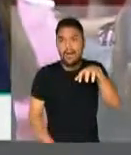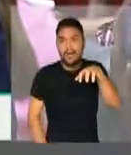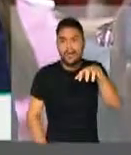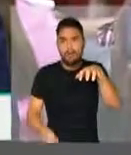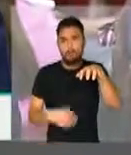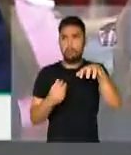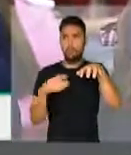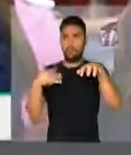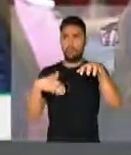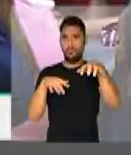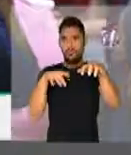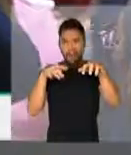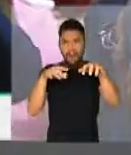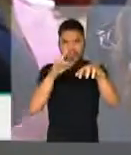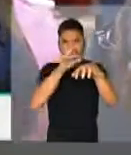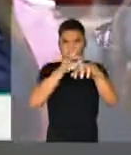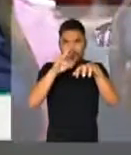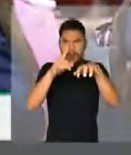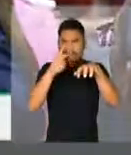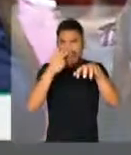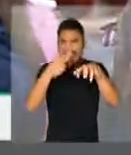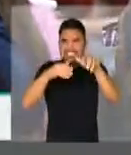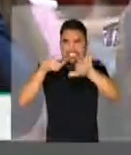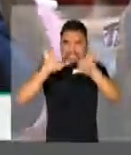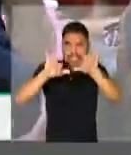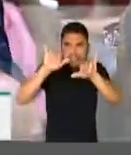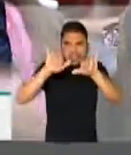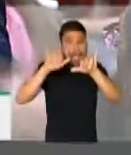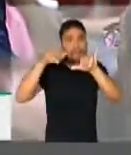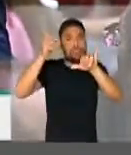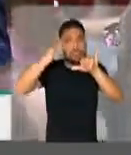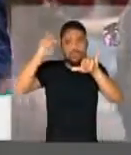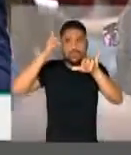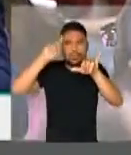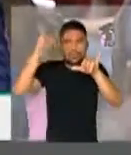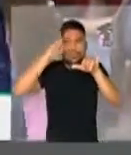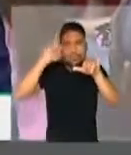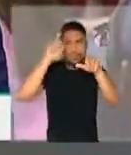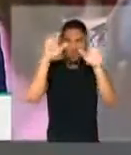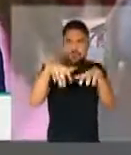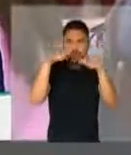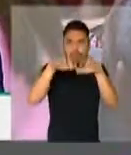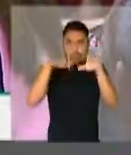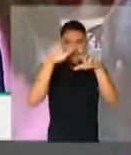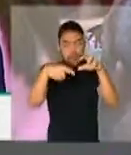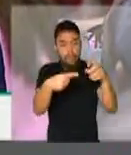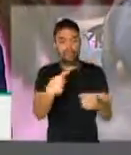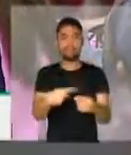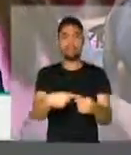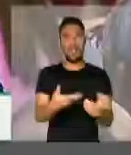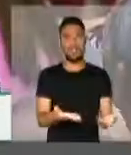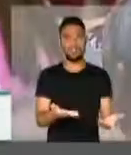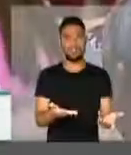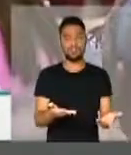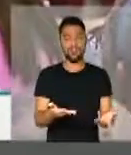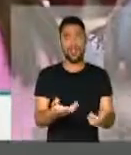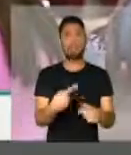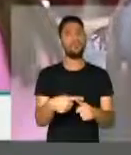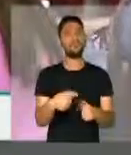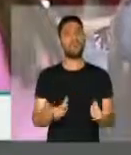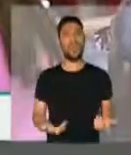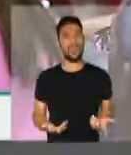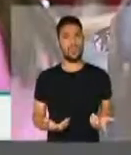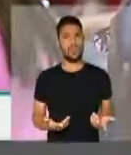Volta Redonda, uma chuva química cai todos os dias sobre a cidade por causa